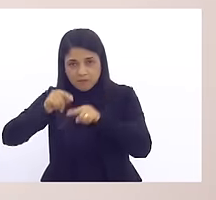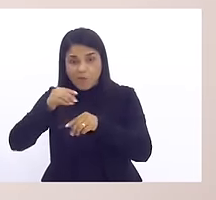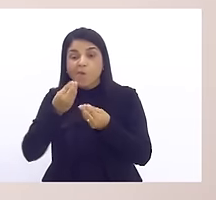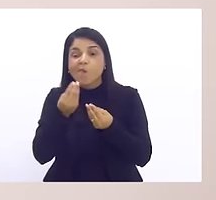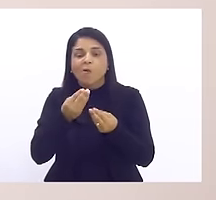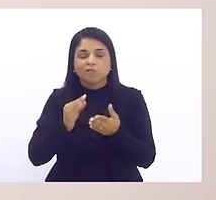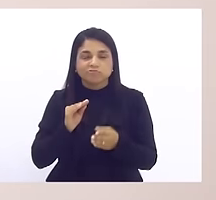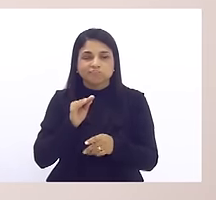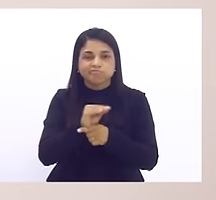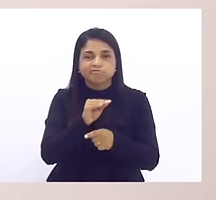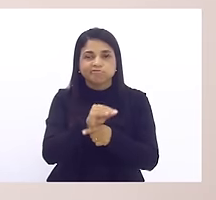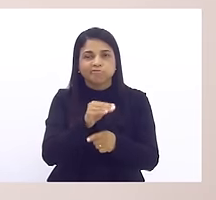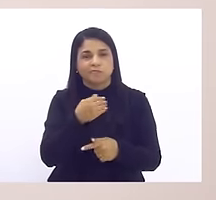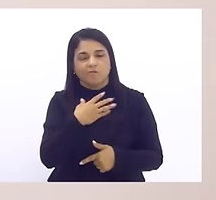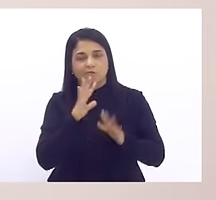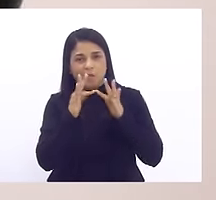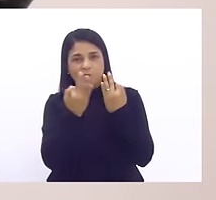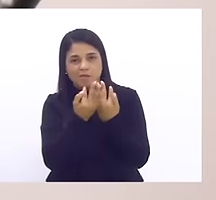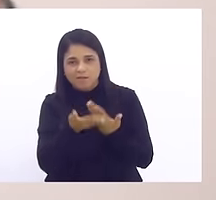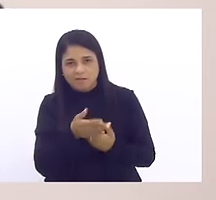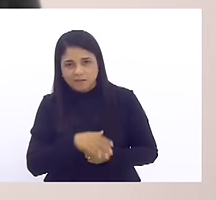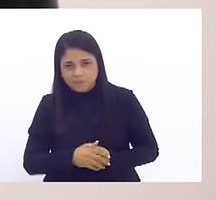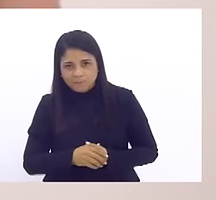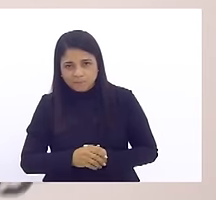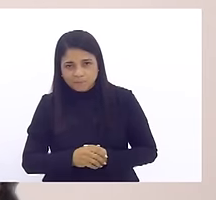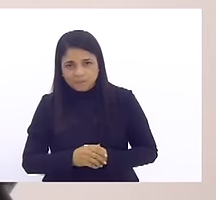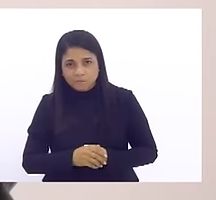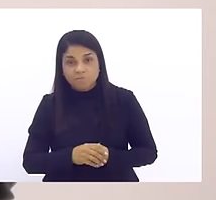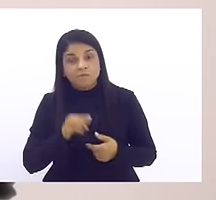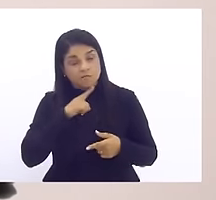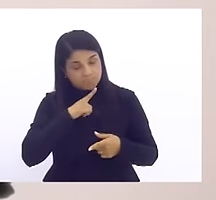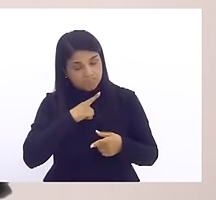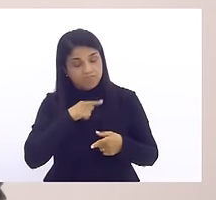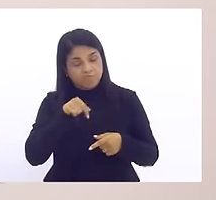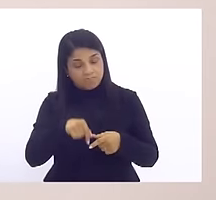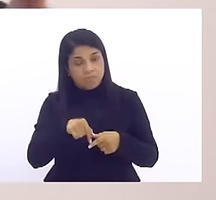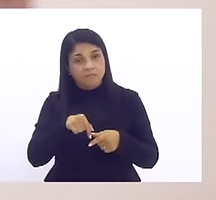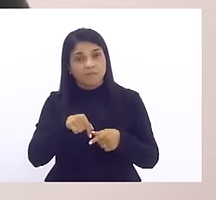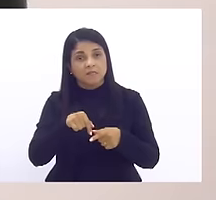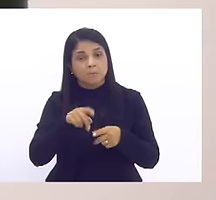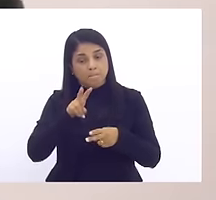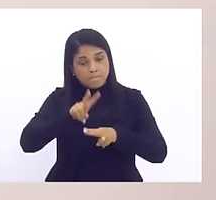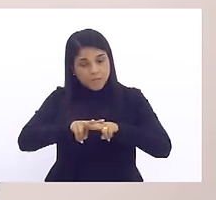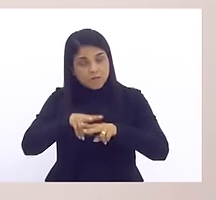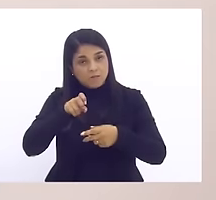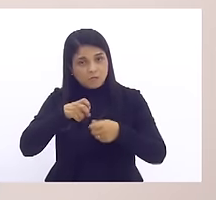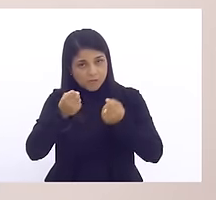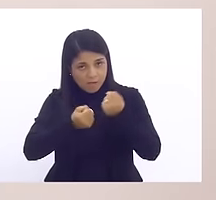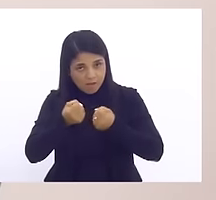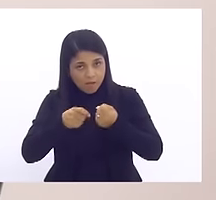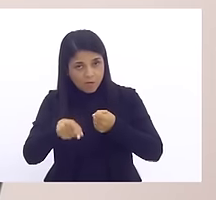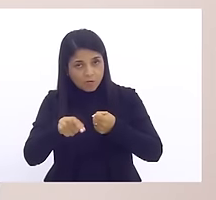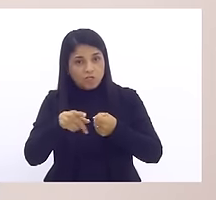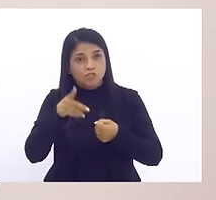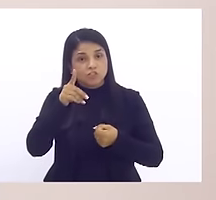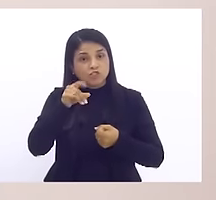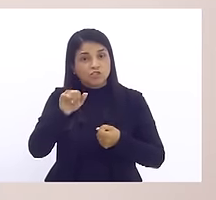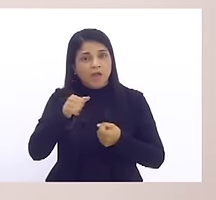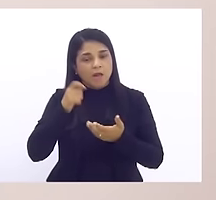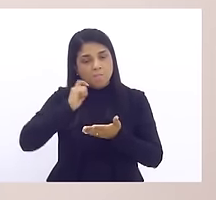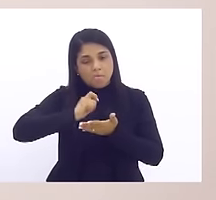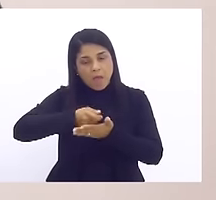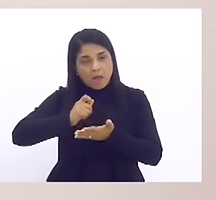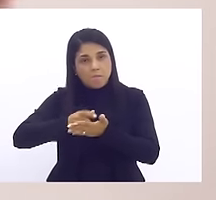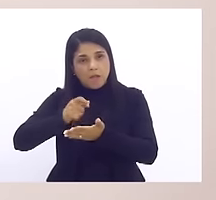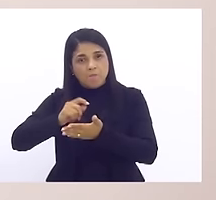família E pior que gera custo ali dentro porque cada dia que passa é diário em cima de diária